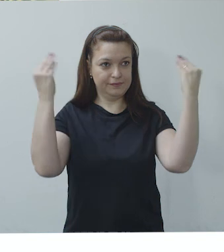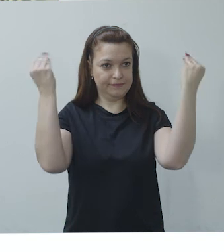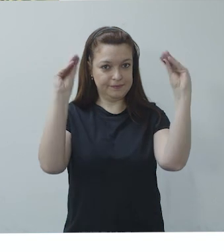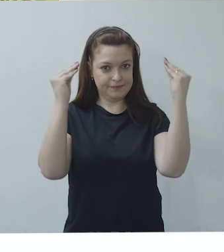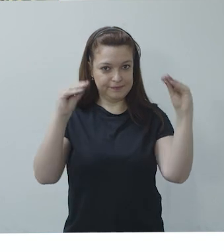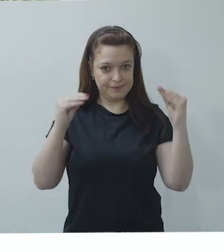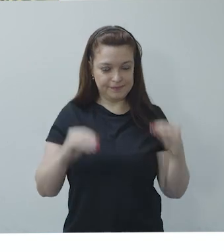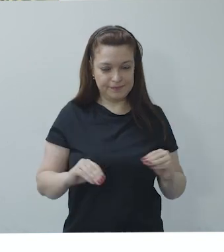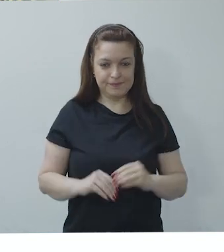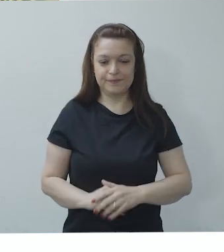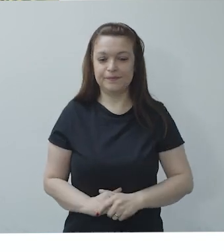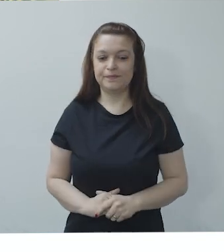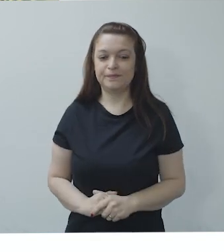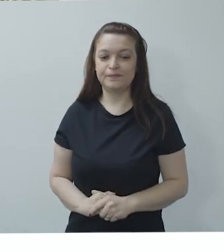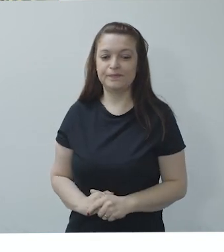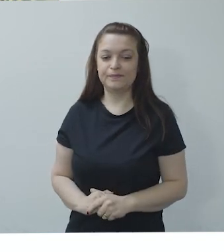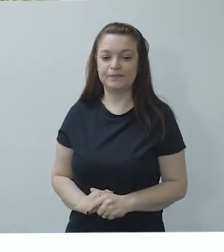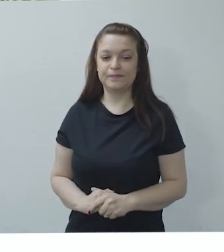Prestem atenção.